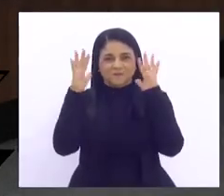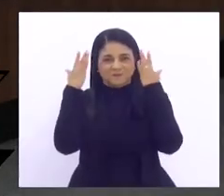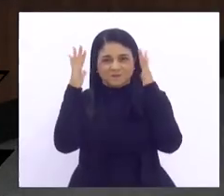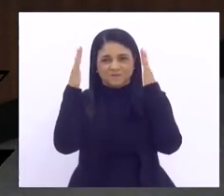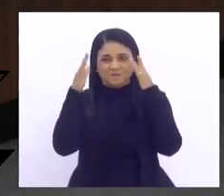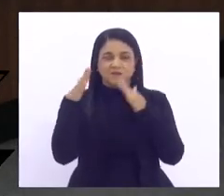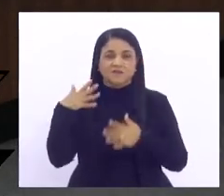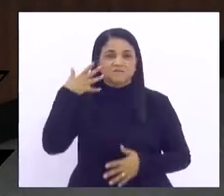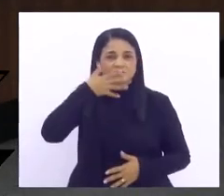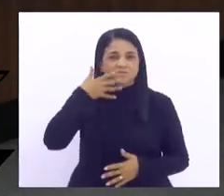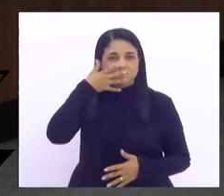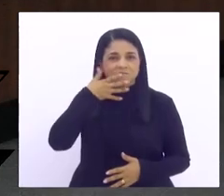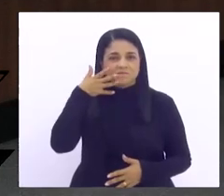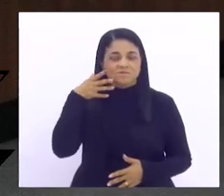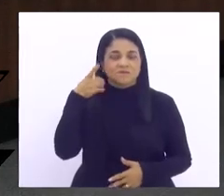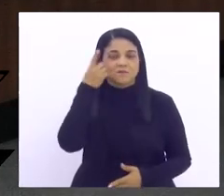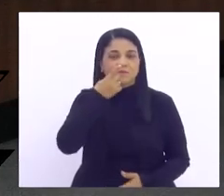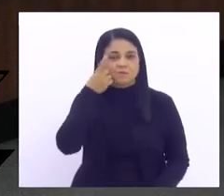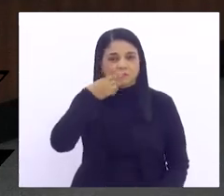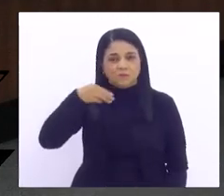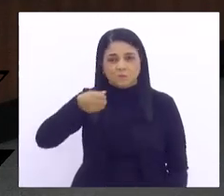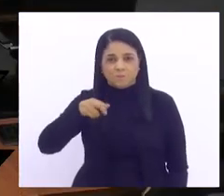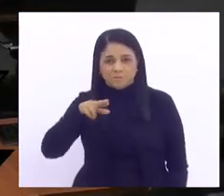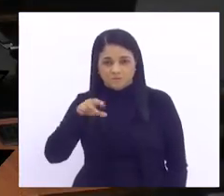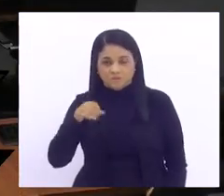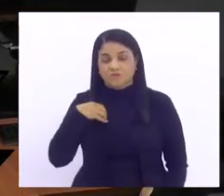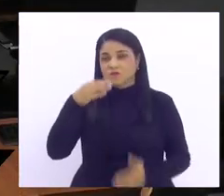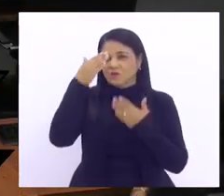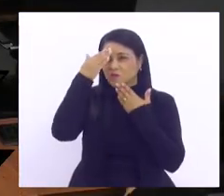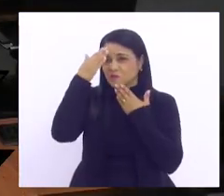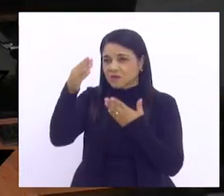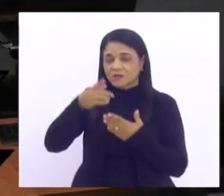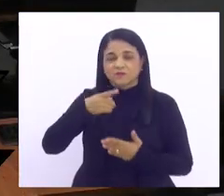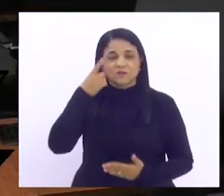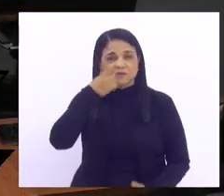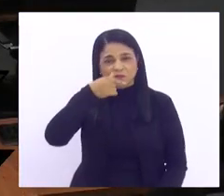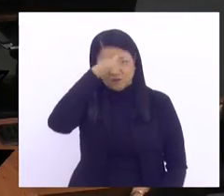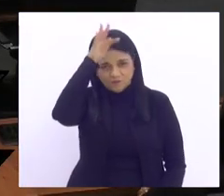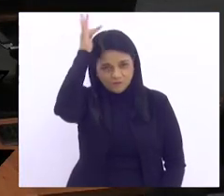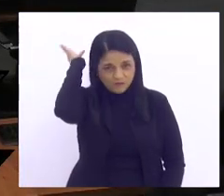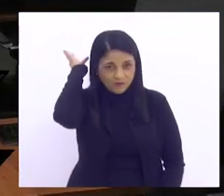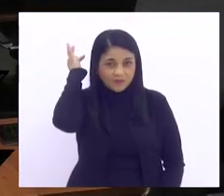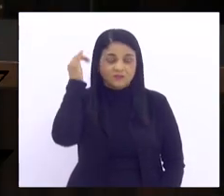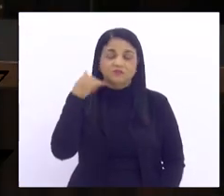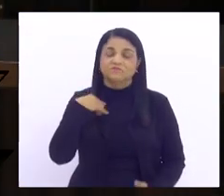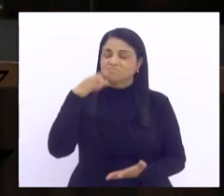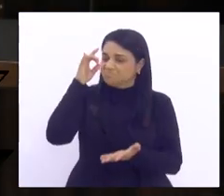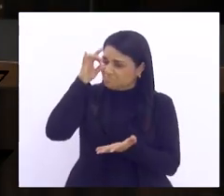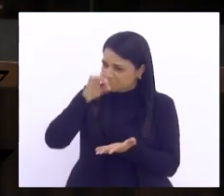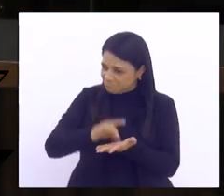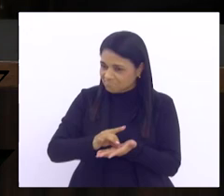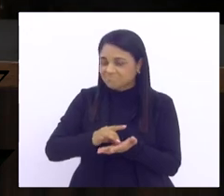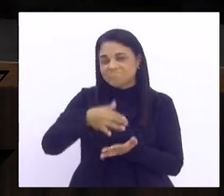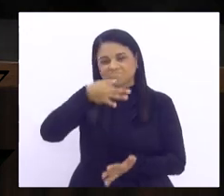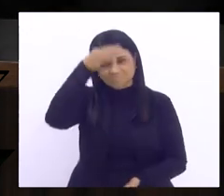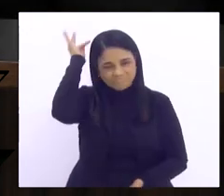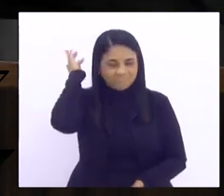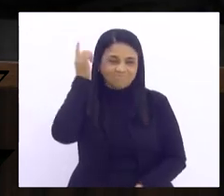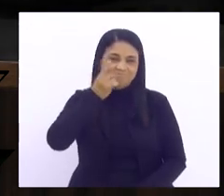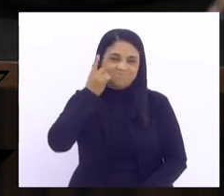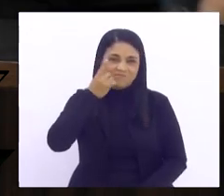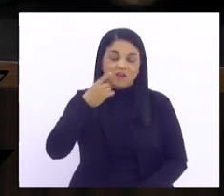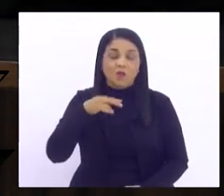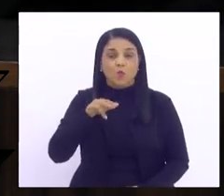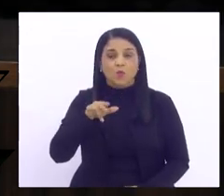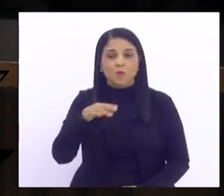Passa a palavra ao deputado Márcio Gualberto. Muito obrigado, deputado Fred. Deputado Fred, de fato, é um grande irmão em